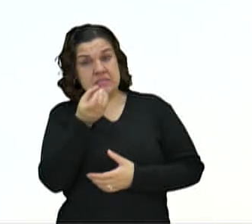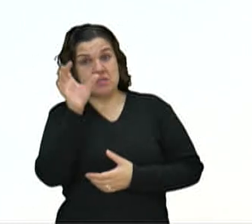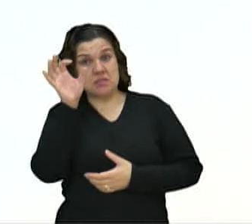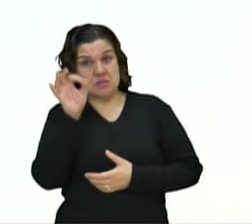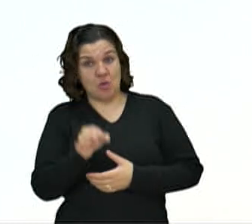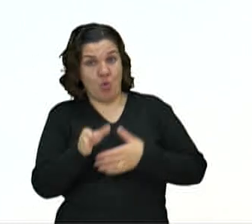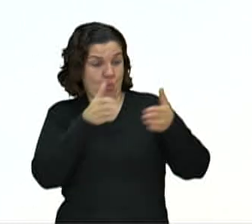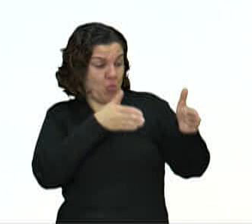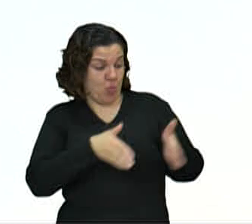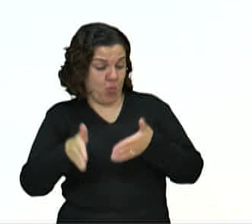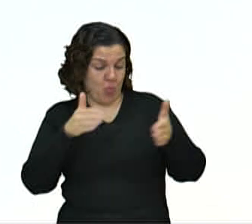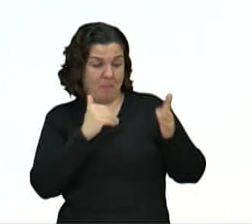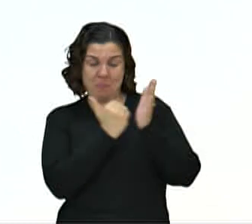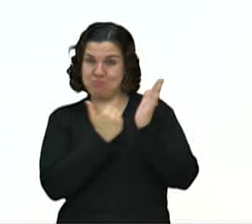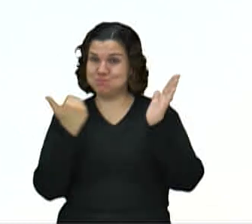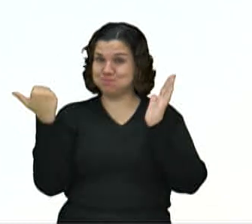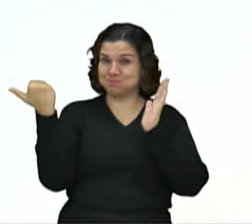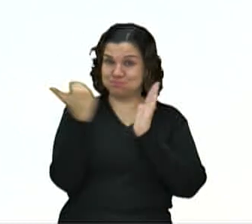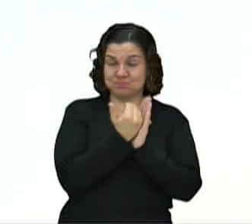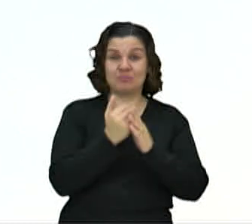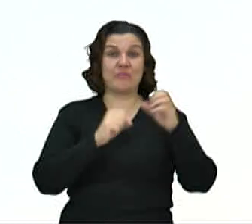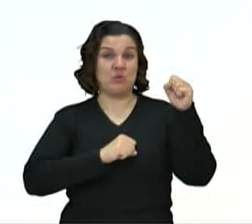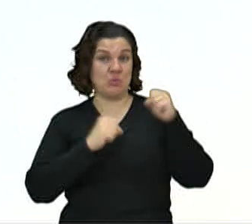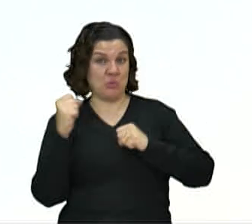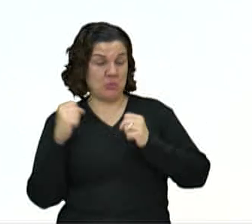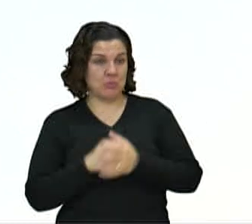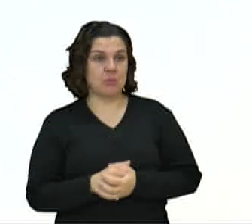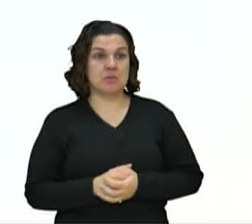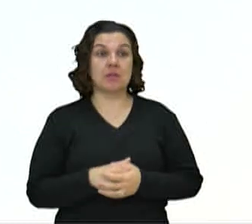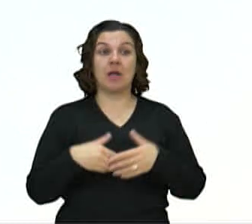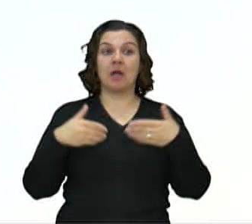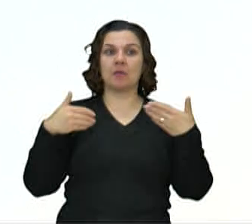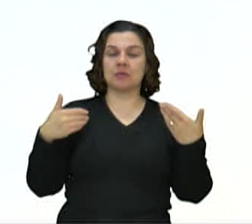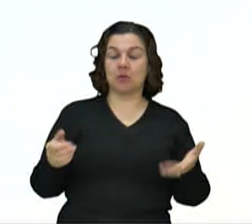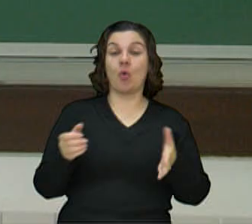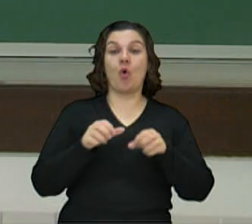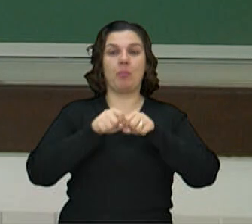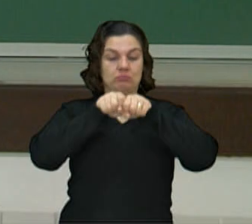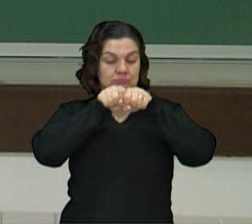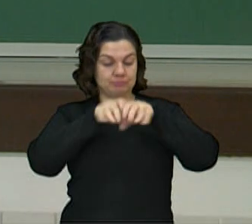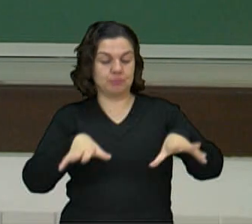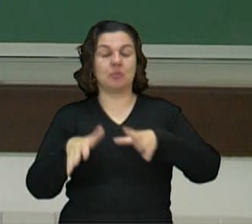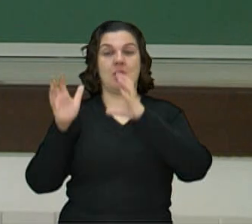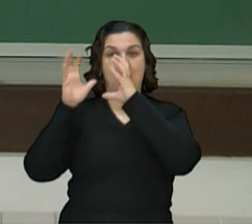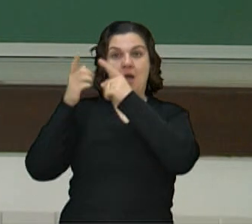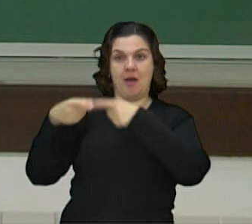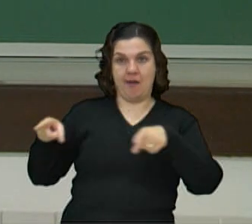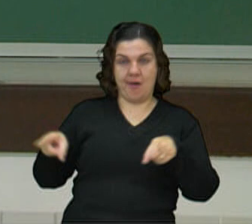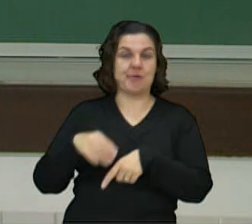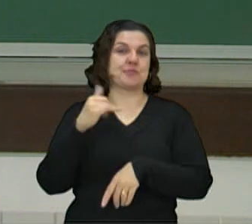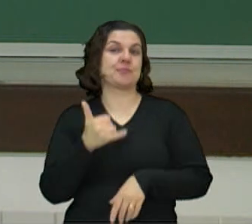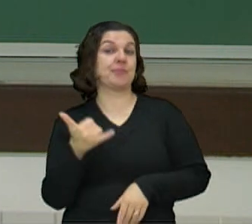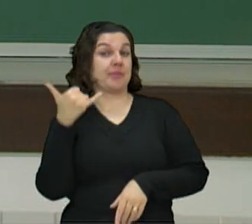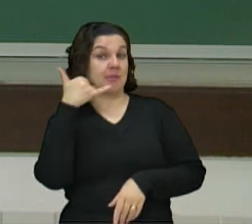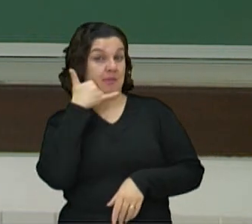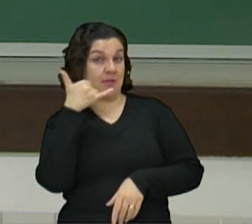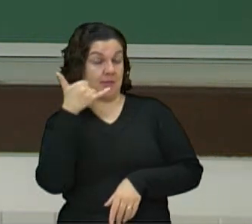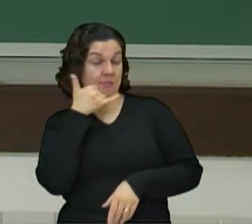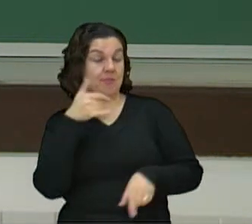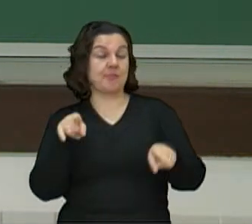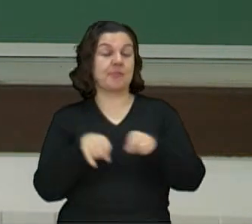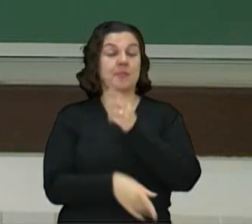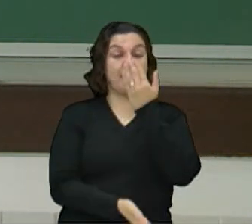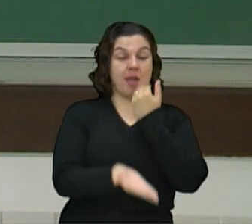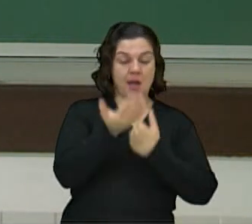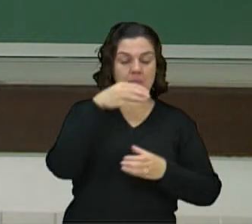60% de aumento dessa produção industrial. A popularização do rádio, do telefone e dos